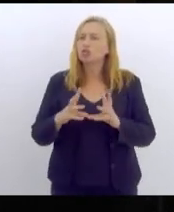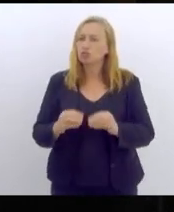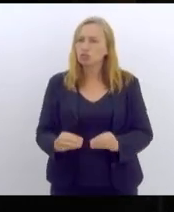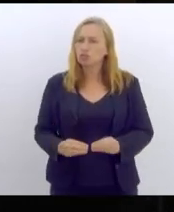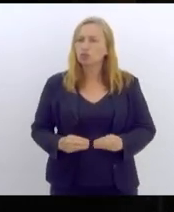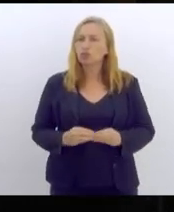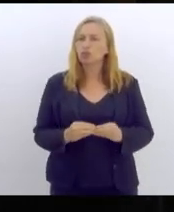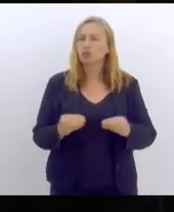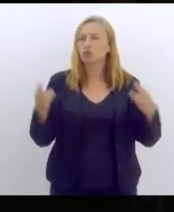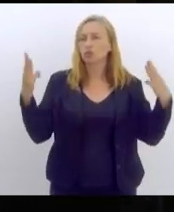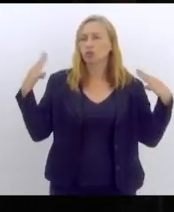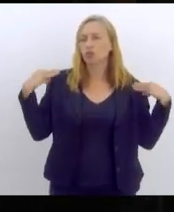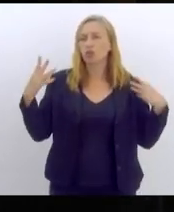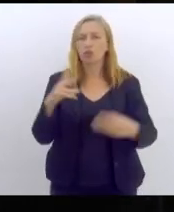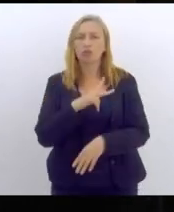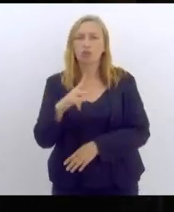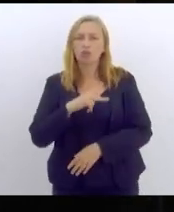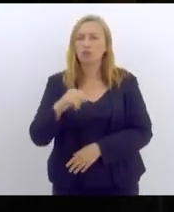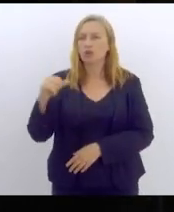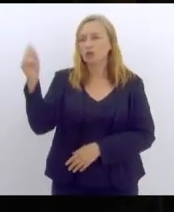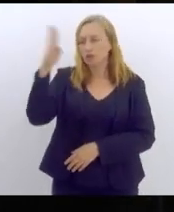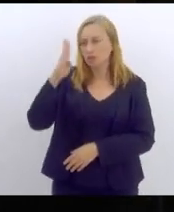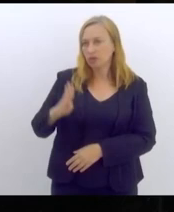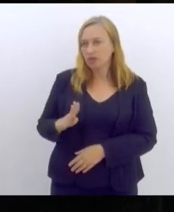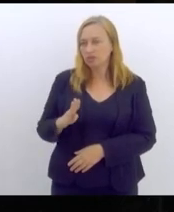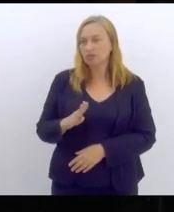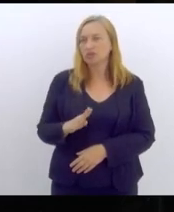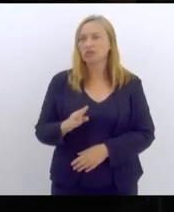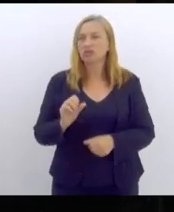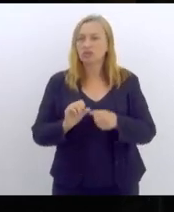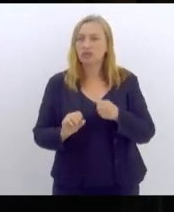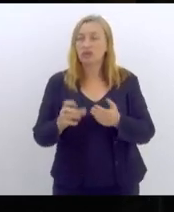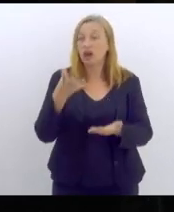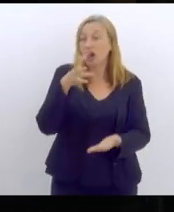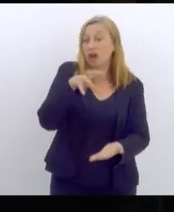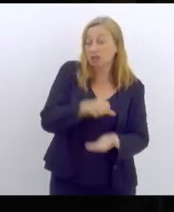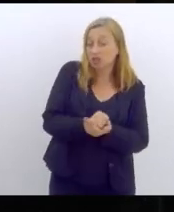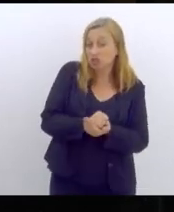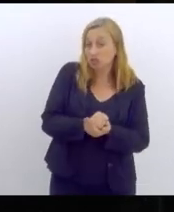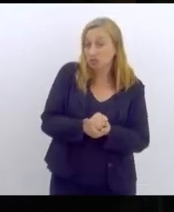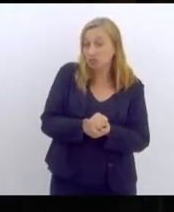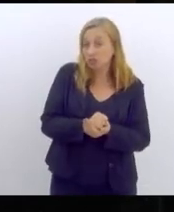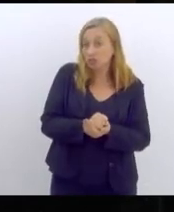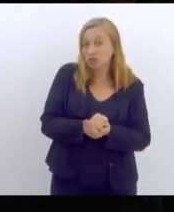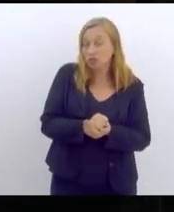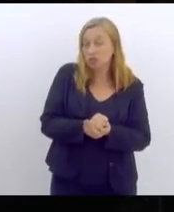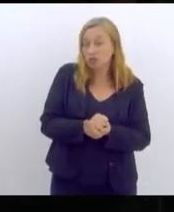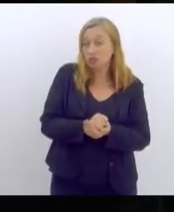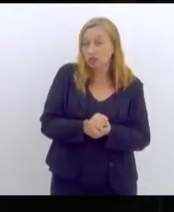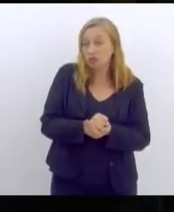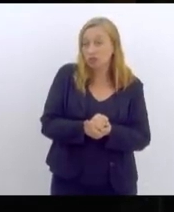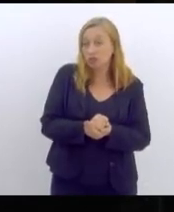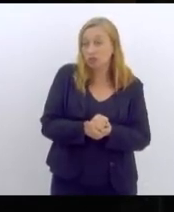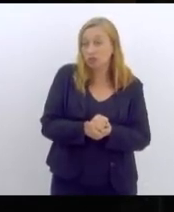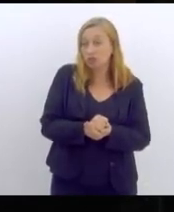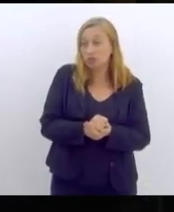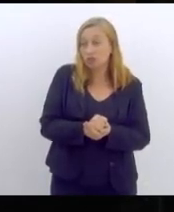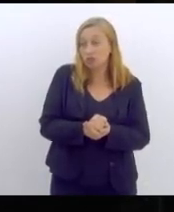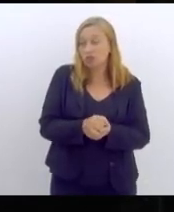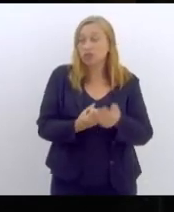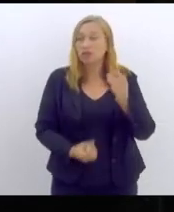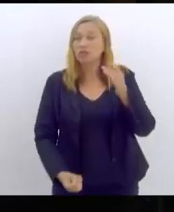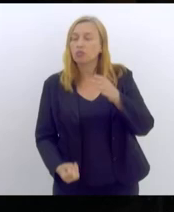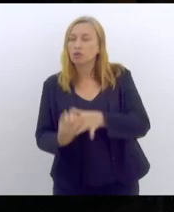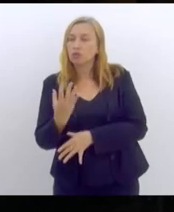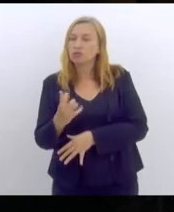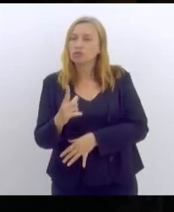própria Marinha do Brasil já faz, que é também o cadastramento dessa cadeia produtiva